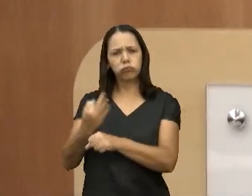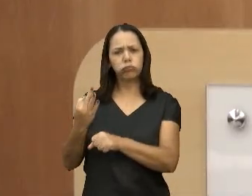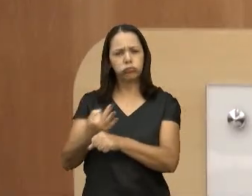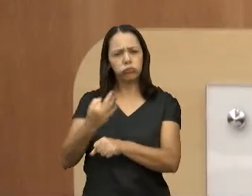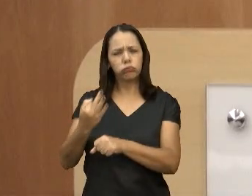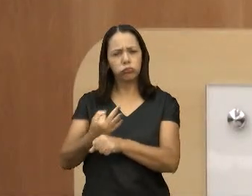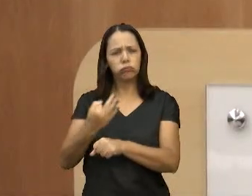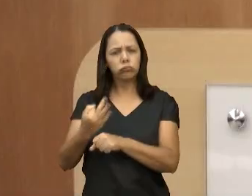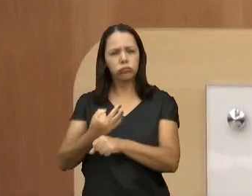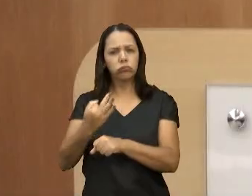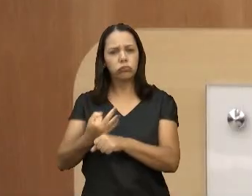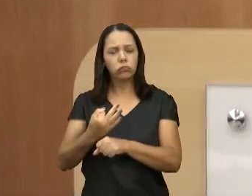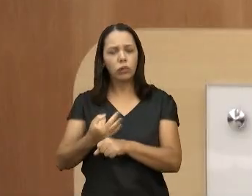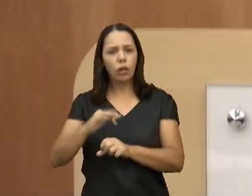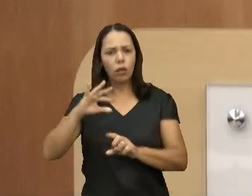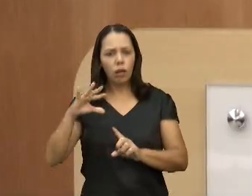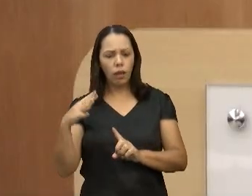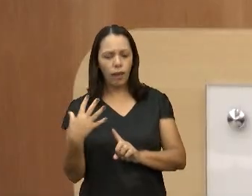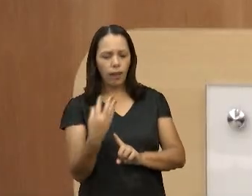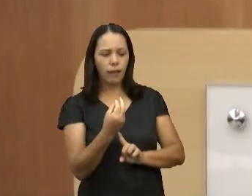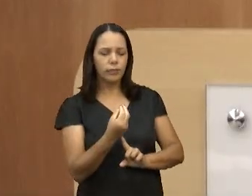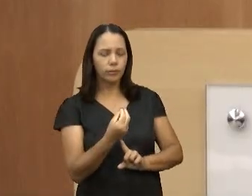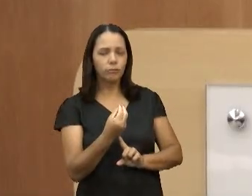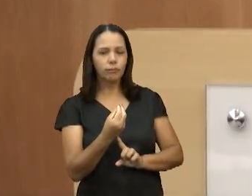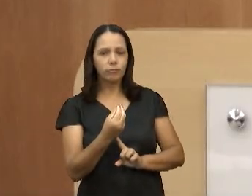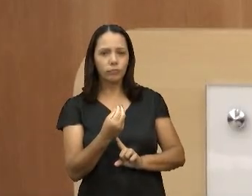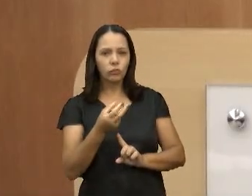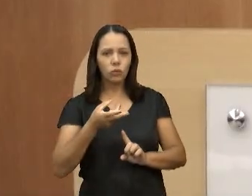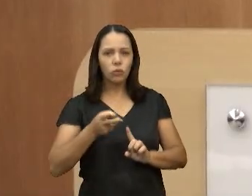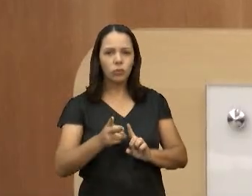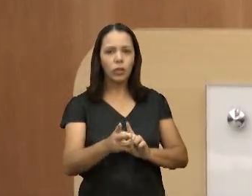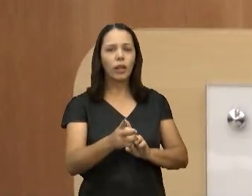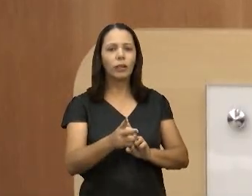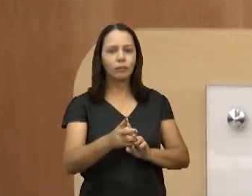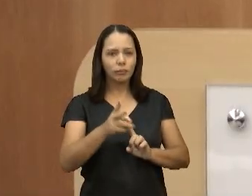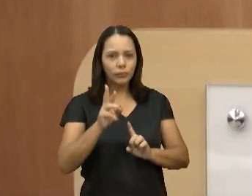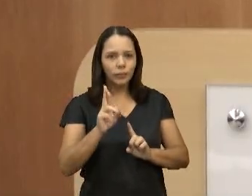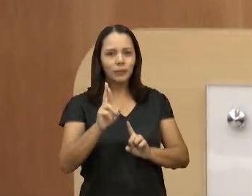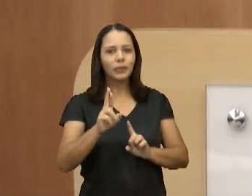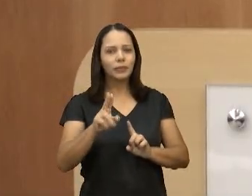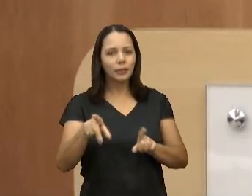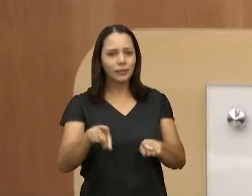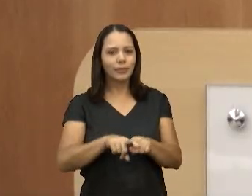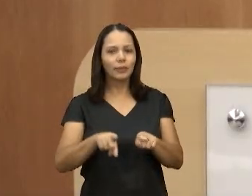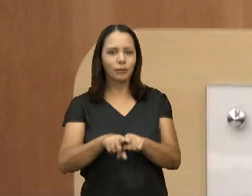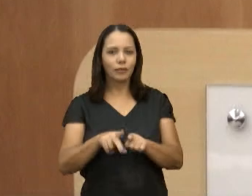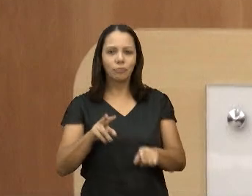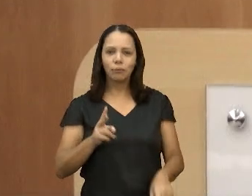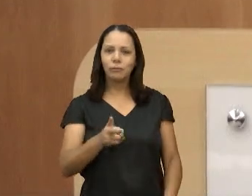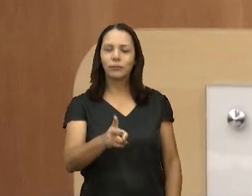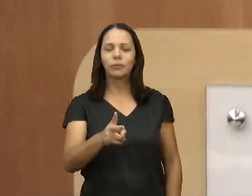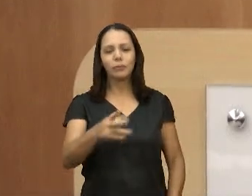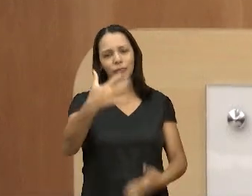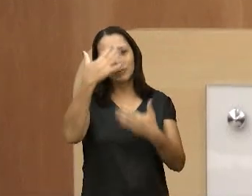Porque enquanto houver arte, com toda certeza haverá esperança. Muito